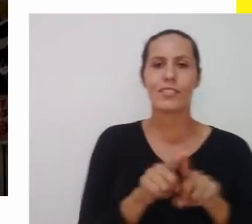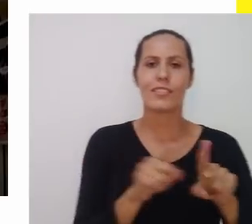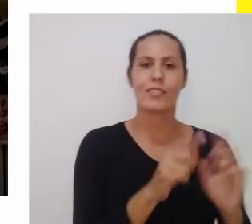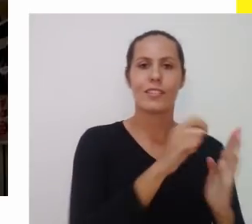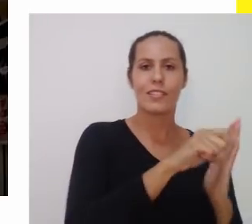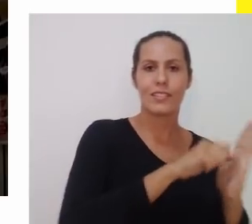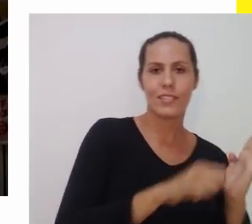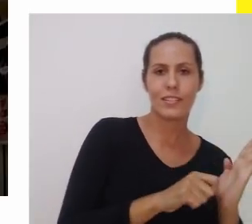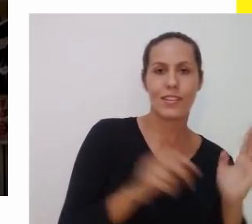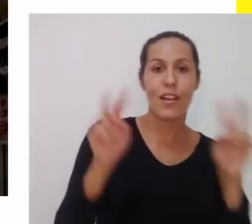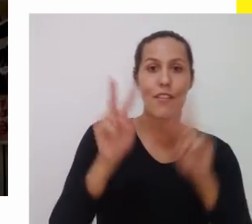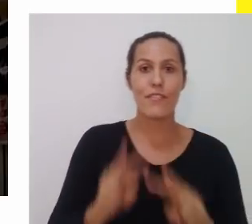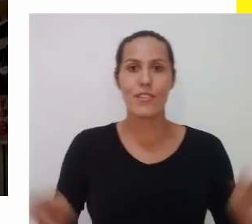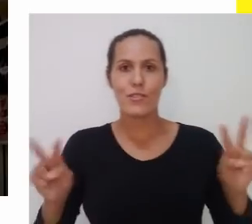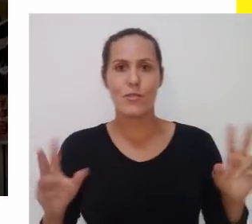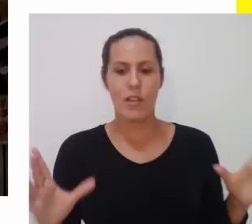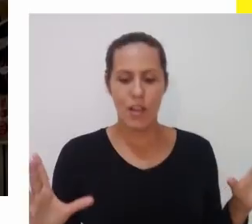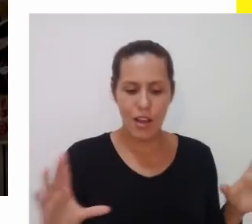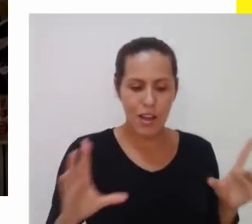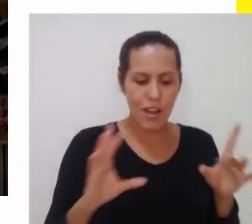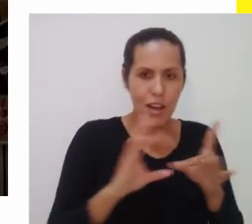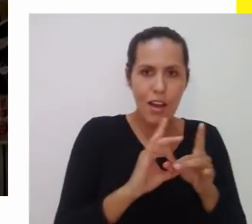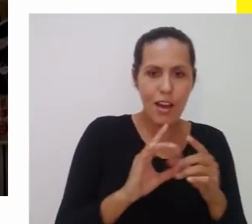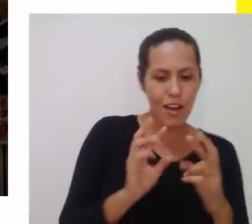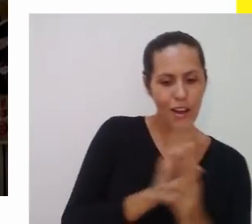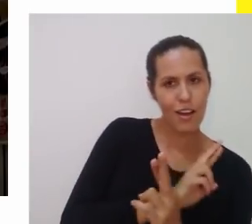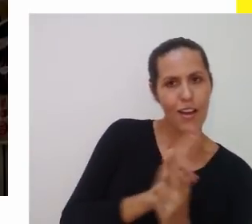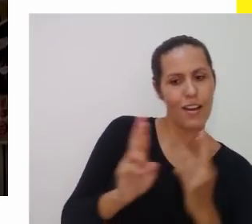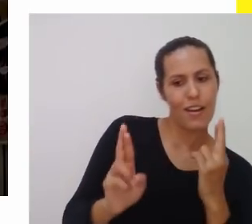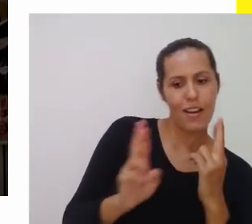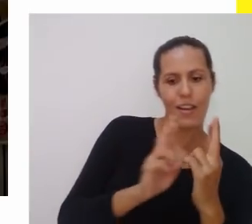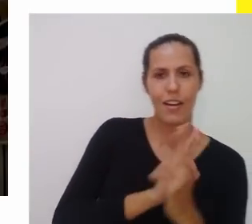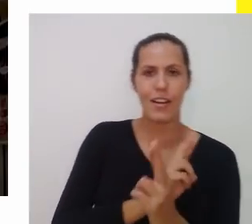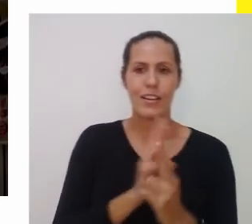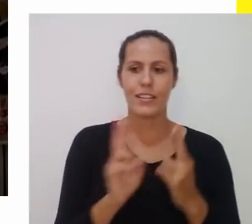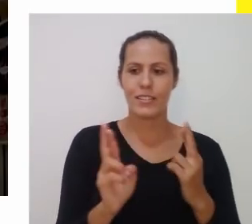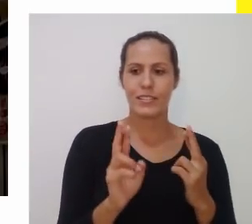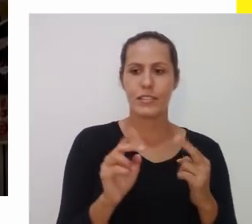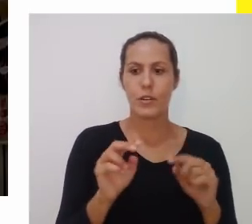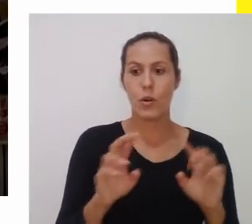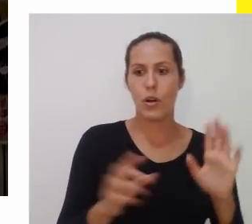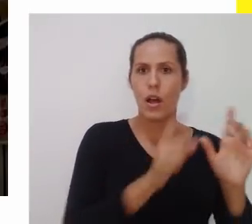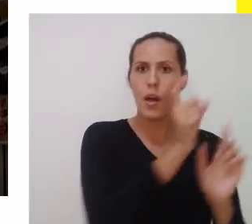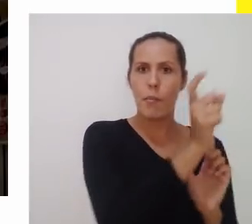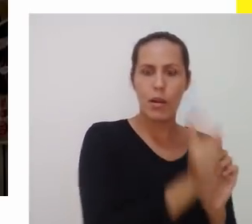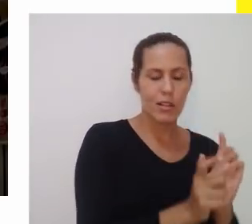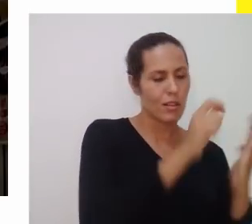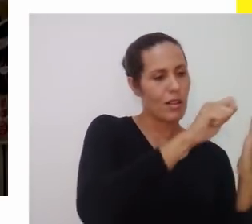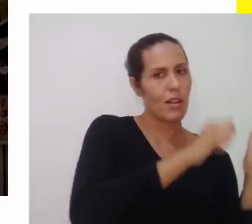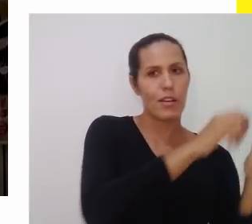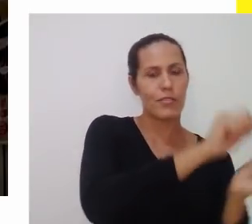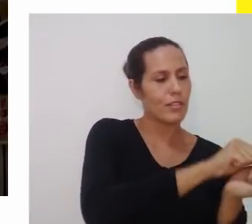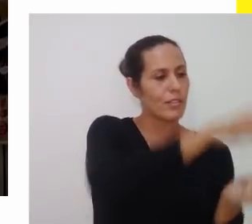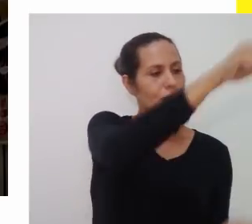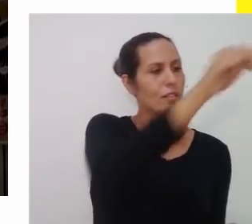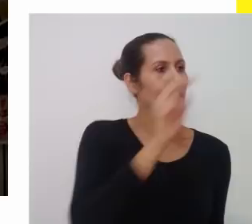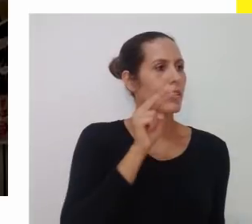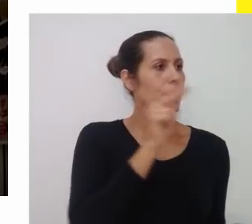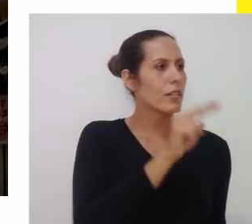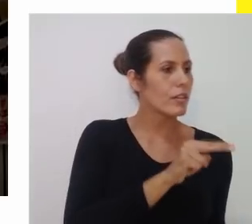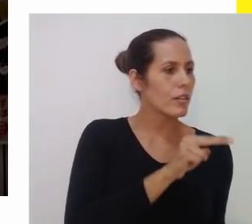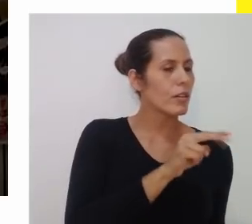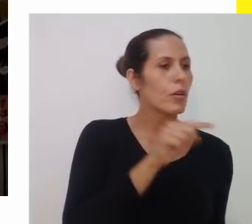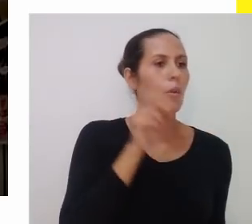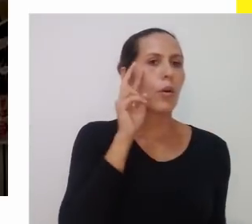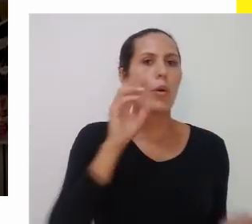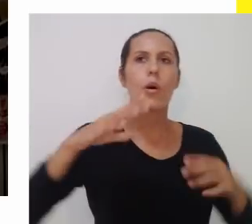a recursos não textuais, a recursos visuais. As palavras que estão no banner, por